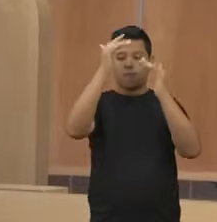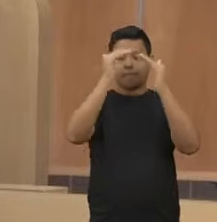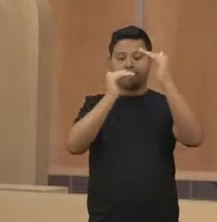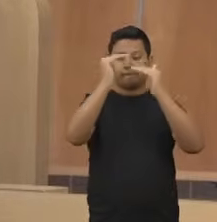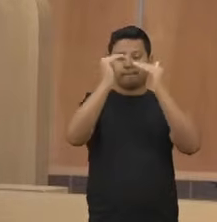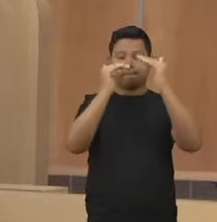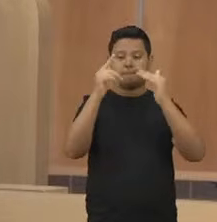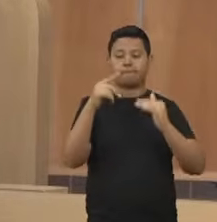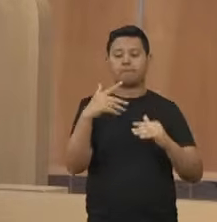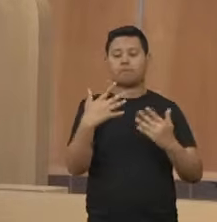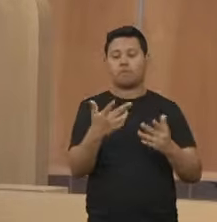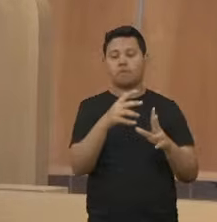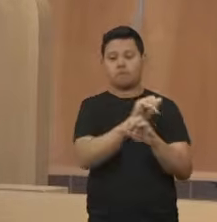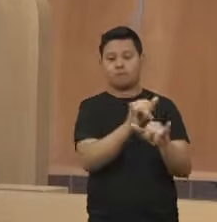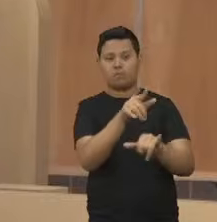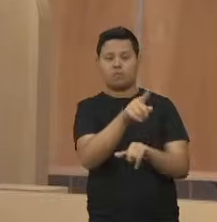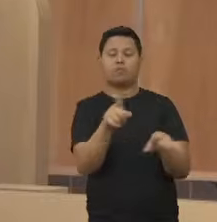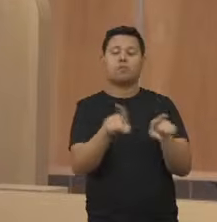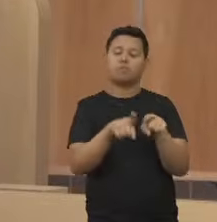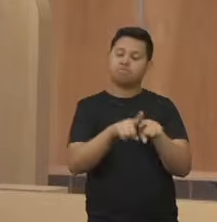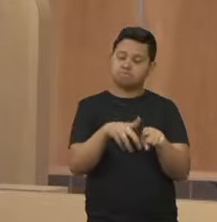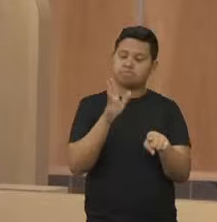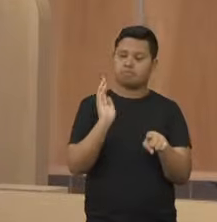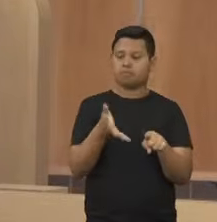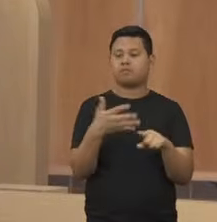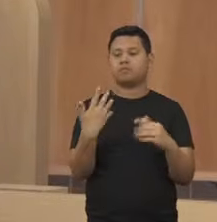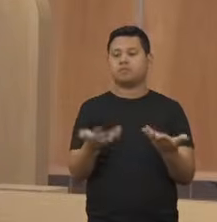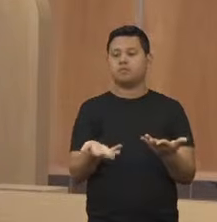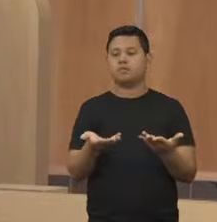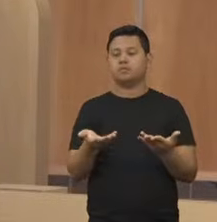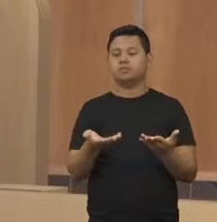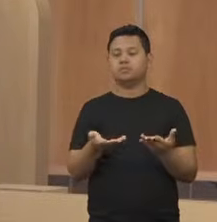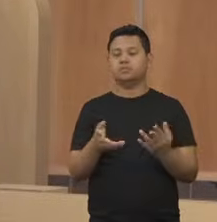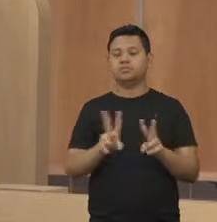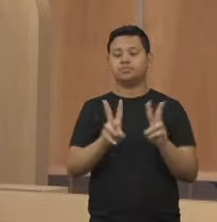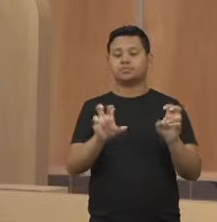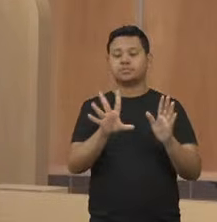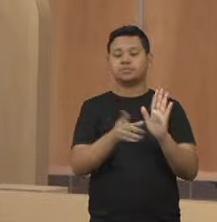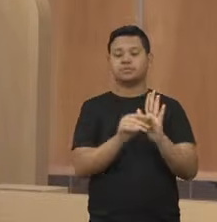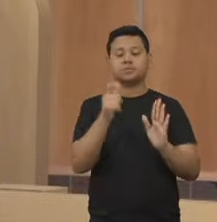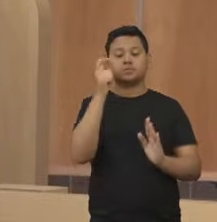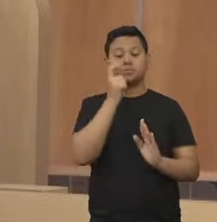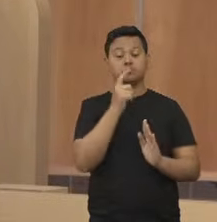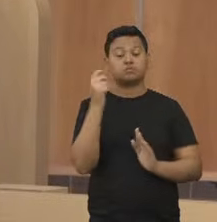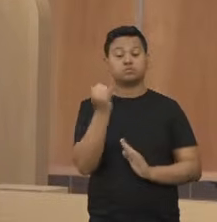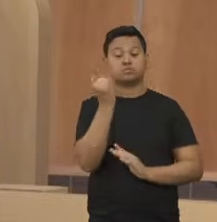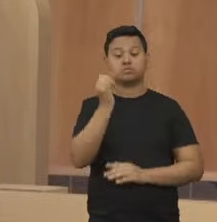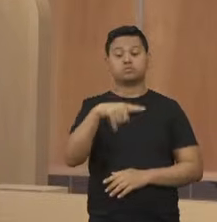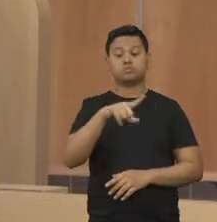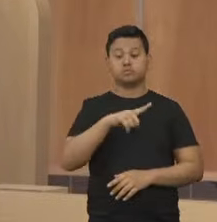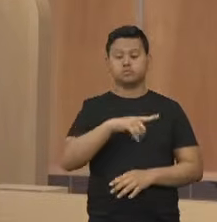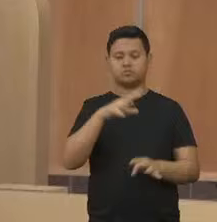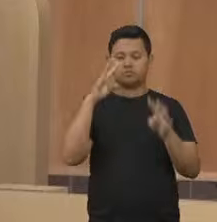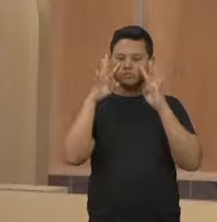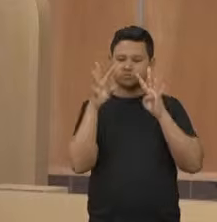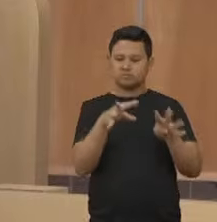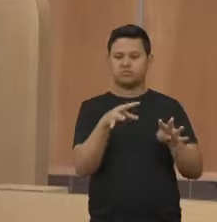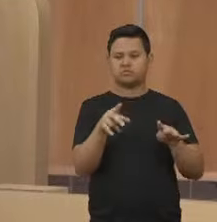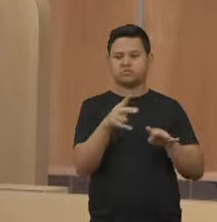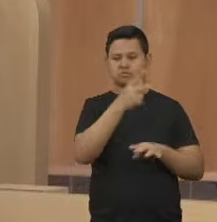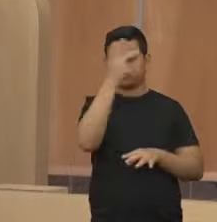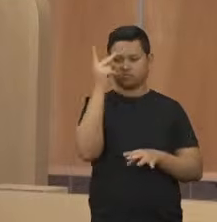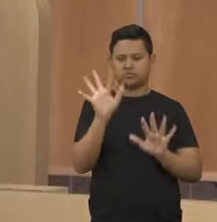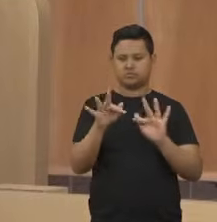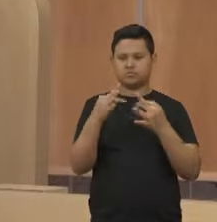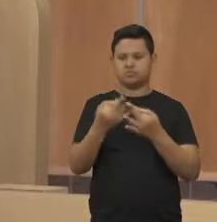discutimos amplamente aqui, o vereador Gabriel contribuiu também com esse tema, e eu acho que é fundamental ter um olhar especial para